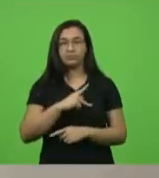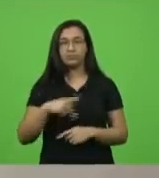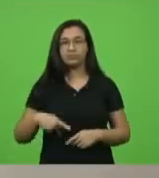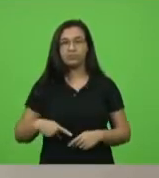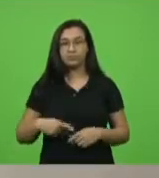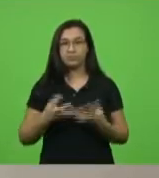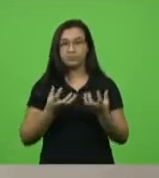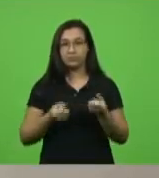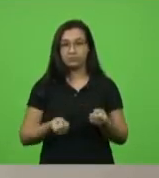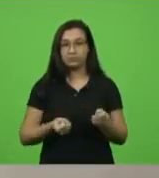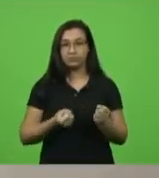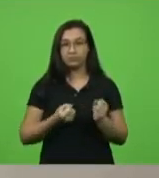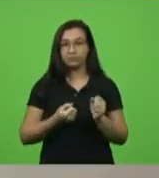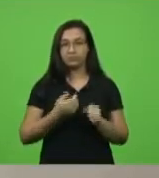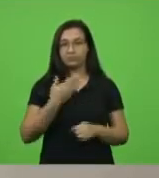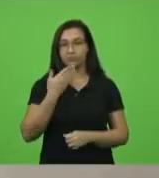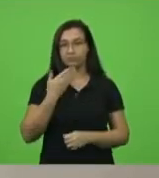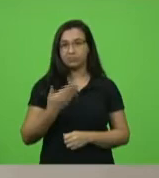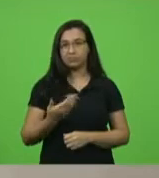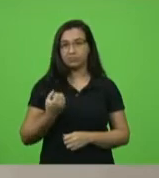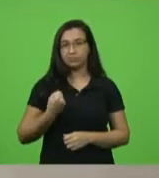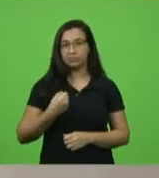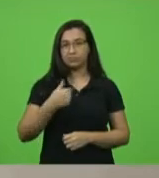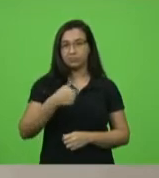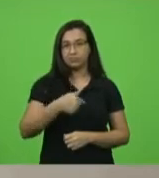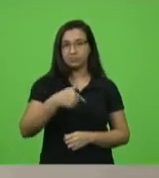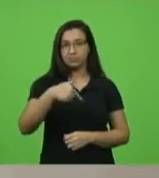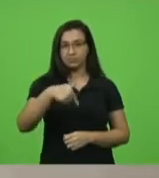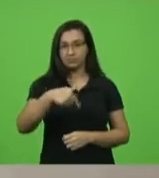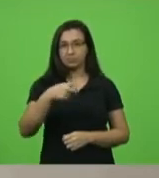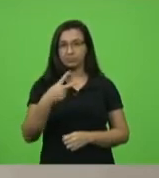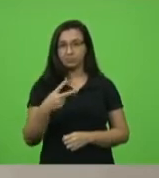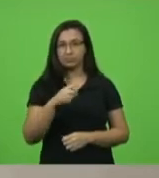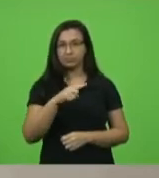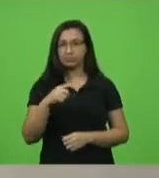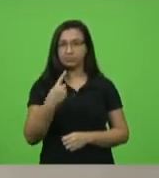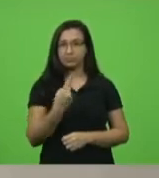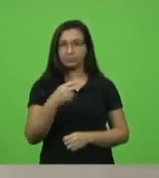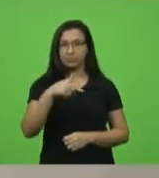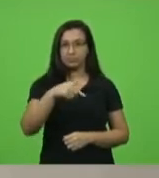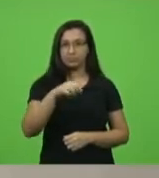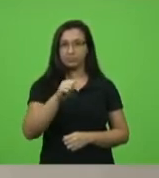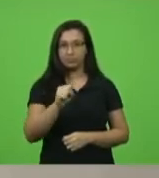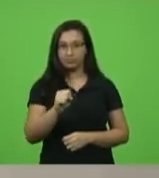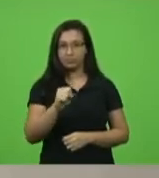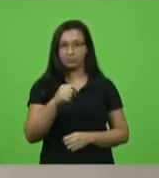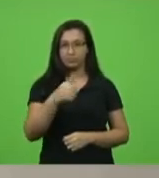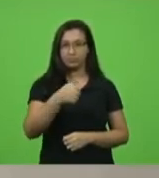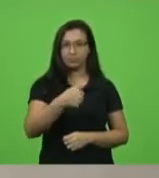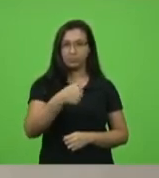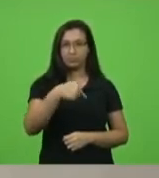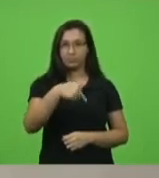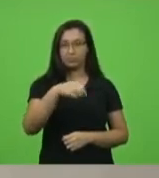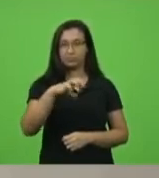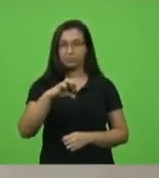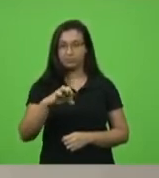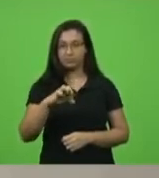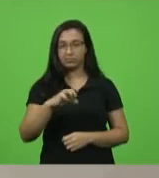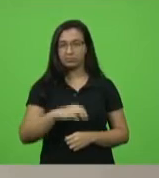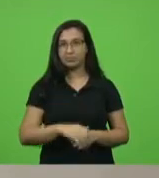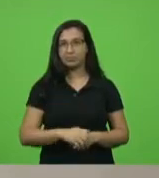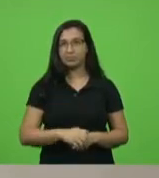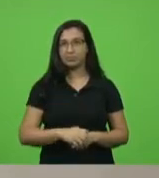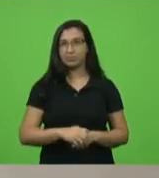defere os seguintes requerimentos, requerimentos 172 a 178 e 180 a 189. Esta presidência comunica que